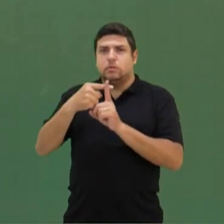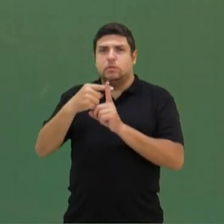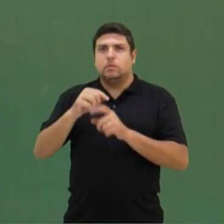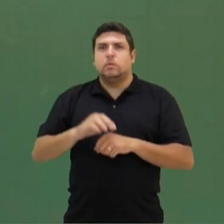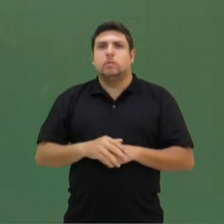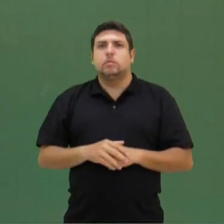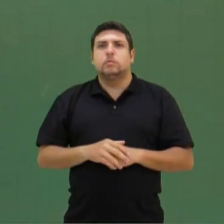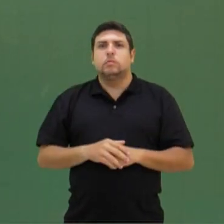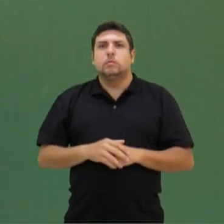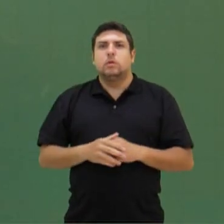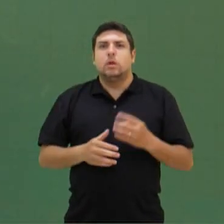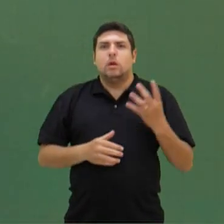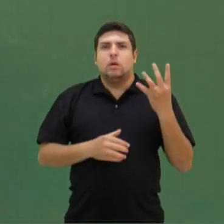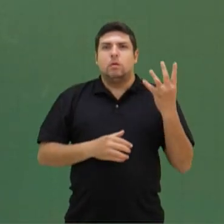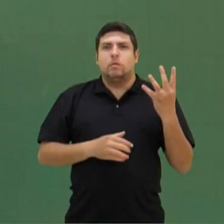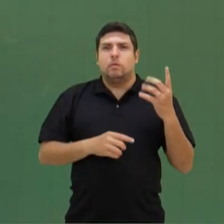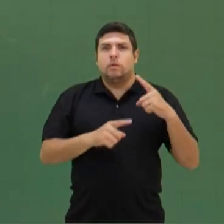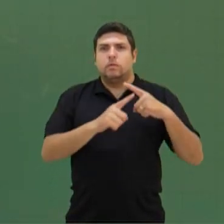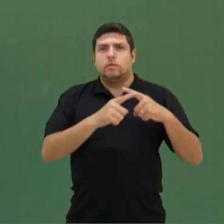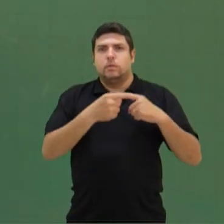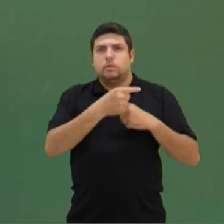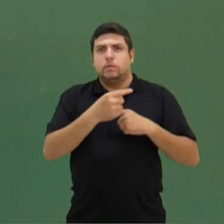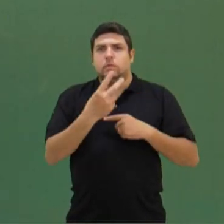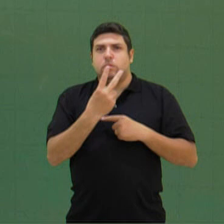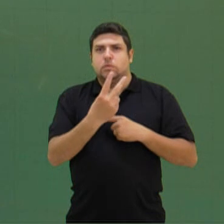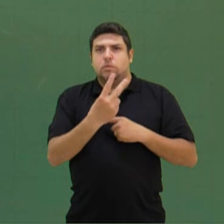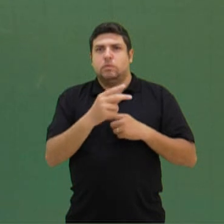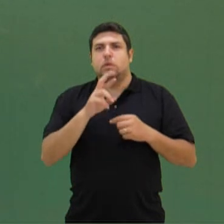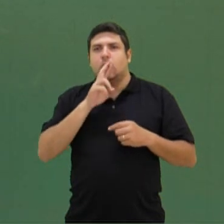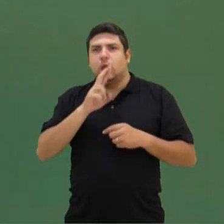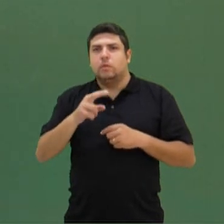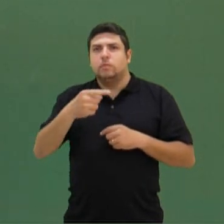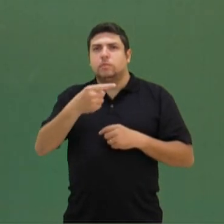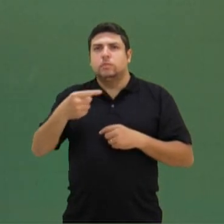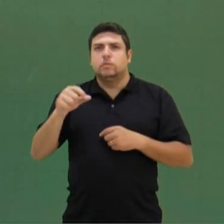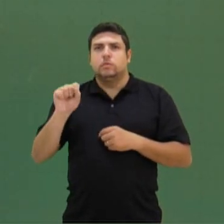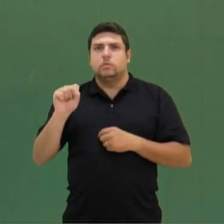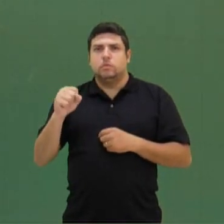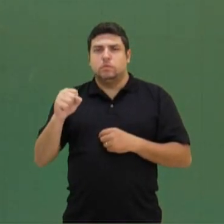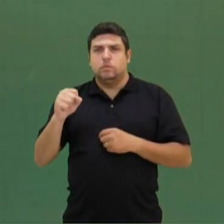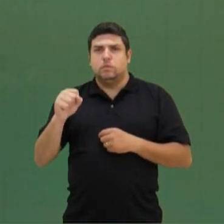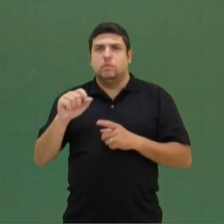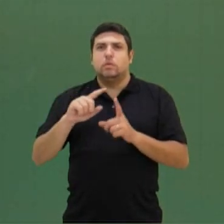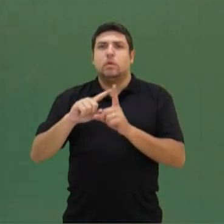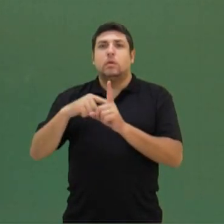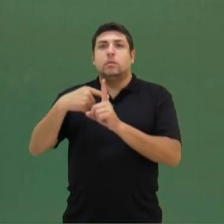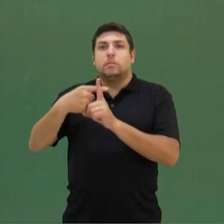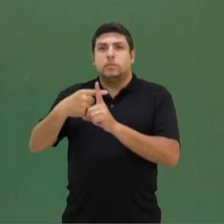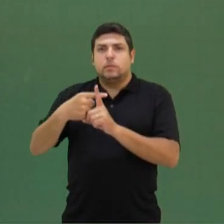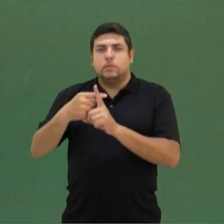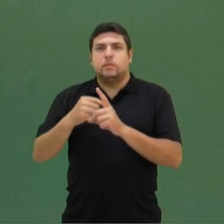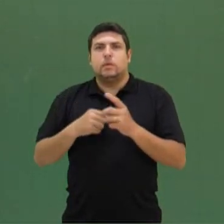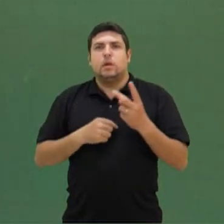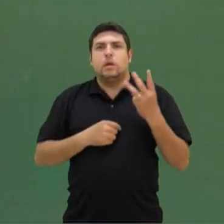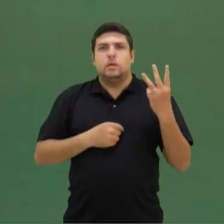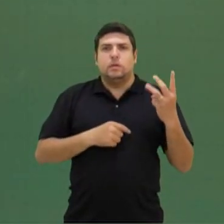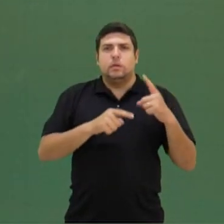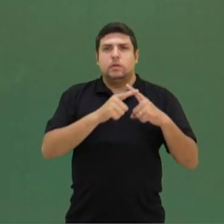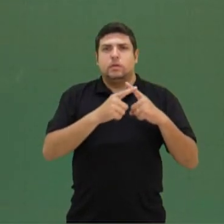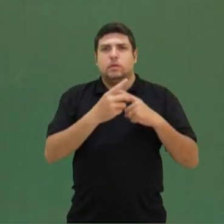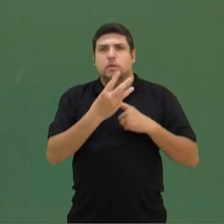vezes negativo 2 dá negativo 8. Mais 3 vezes 3,